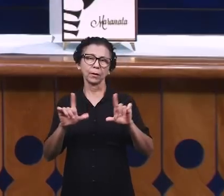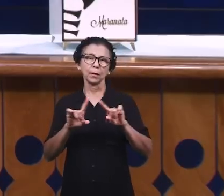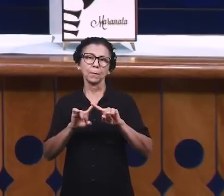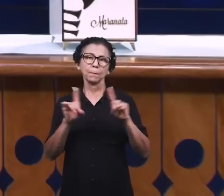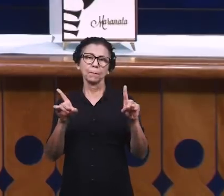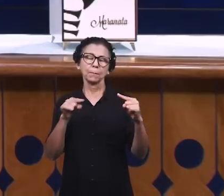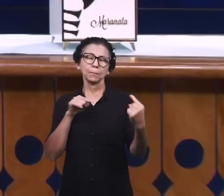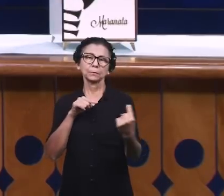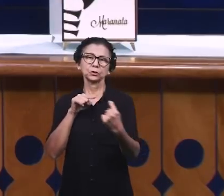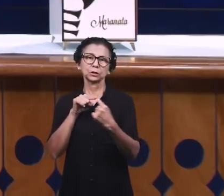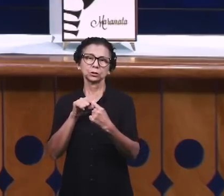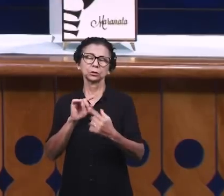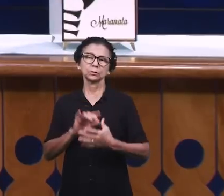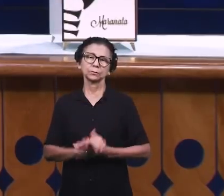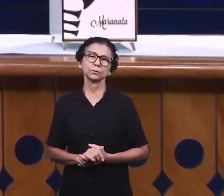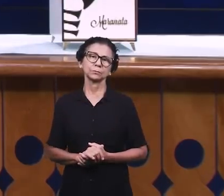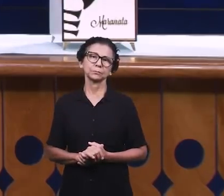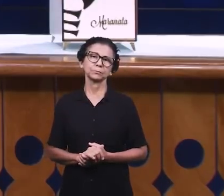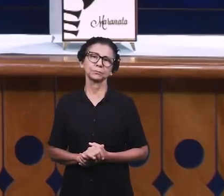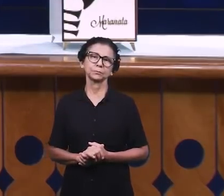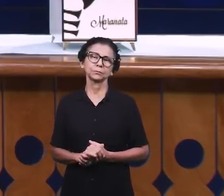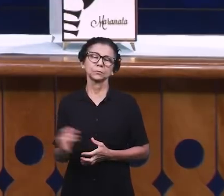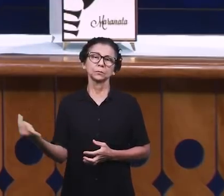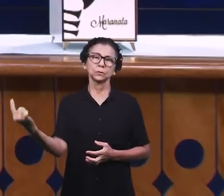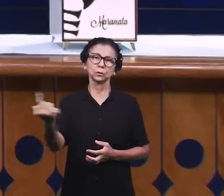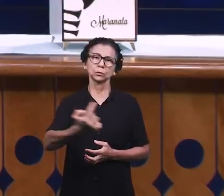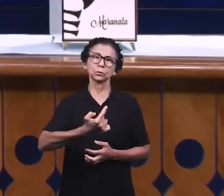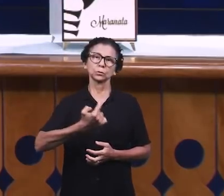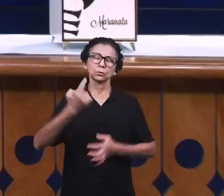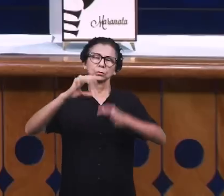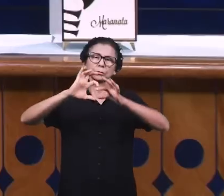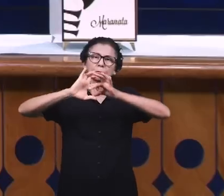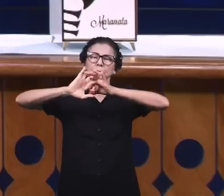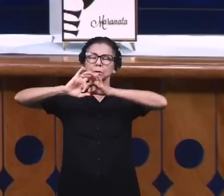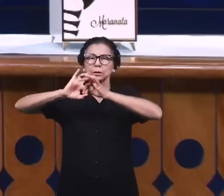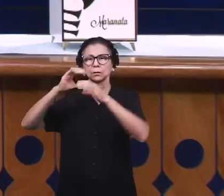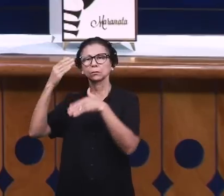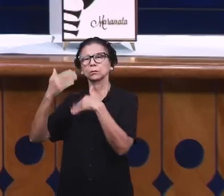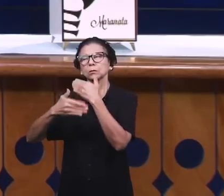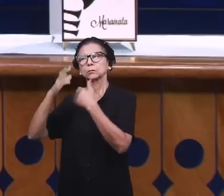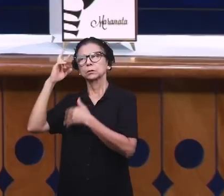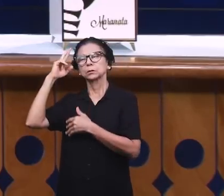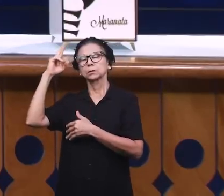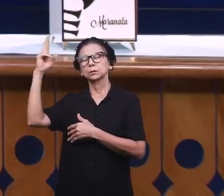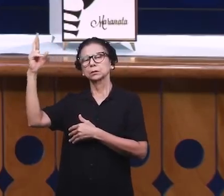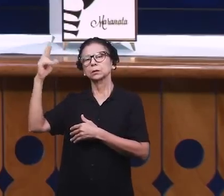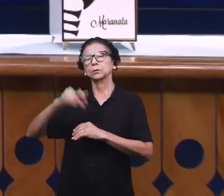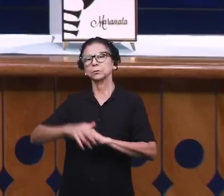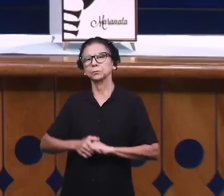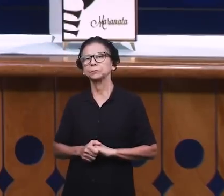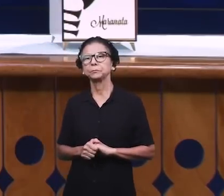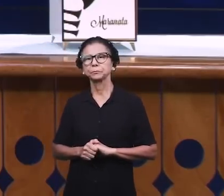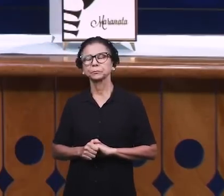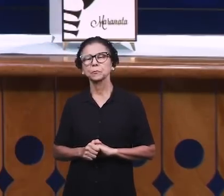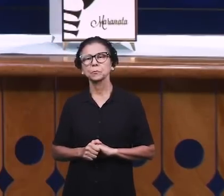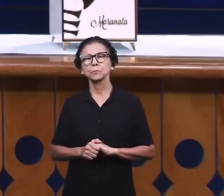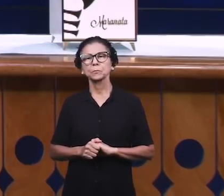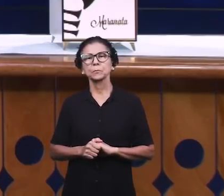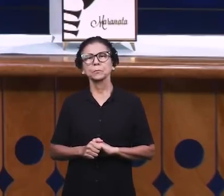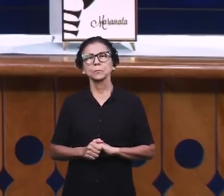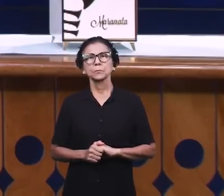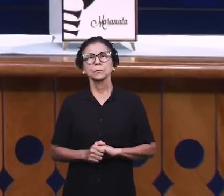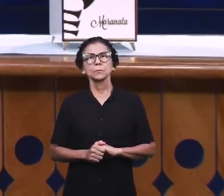é todos, nós aqui, você aí, entrarmos em comunhão com o Senhor e recebemos a bênção dele neste culto. Por isso nós vamos